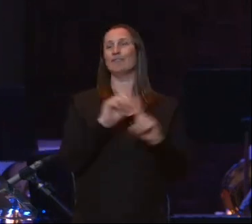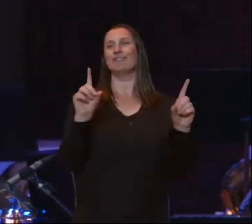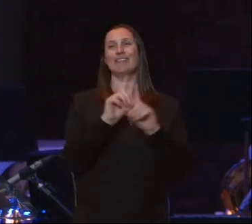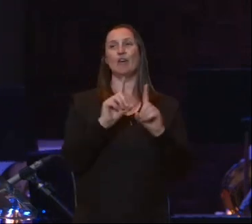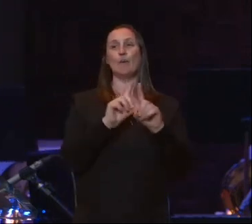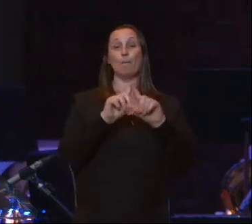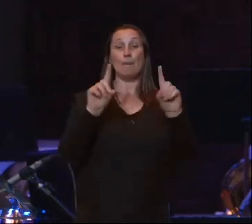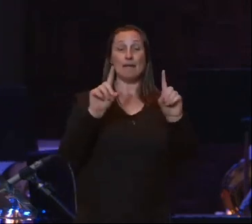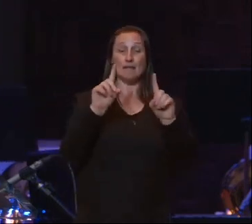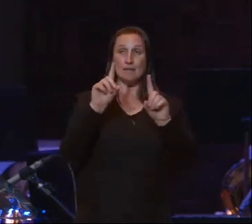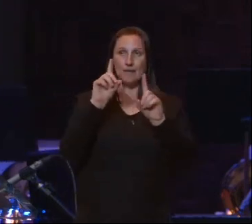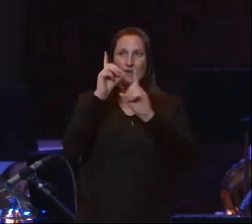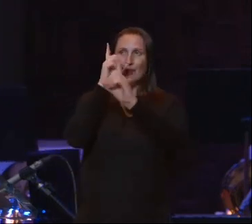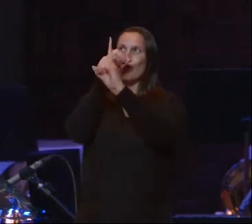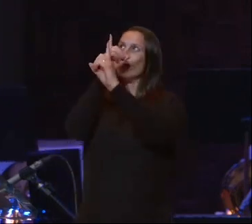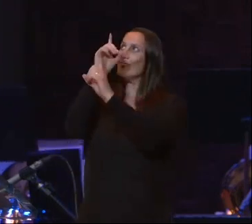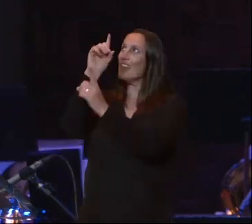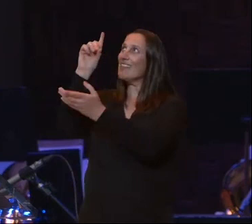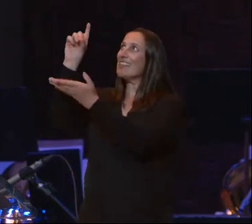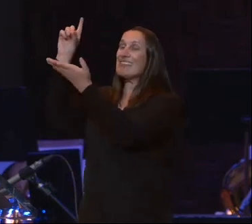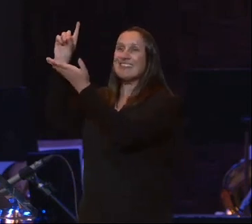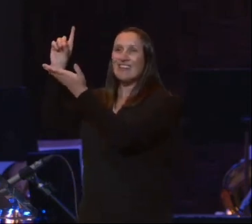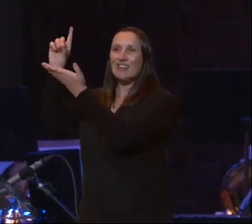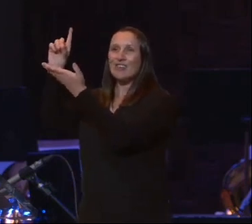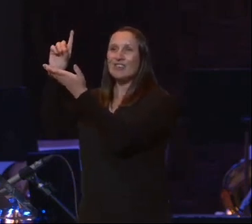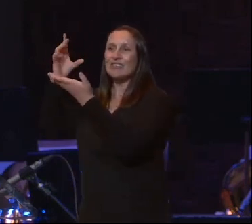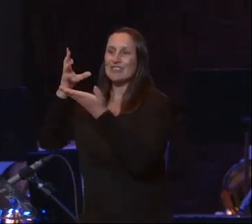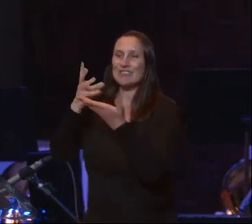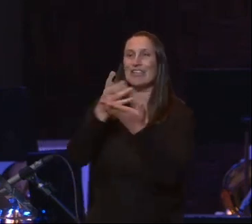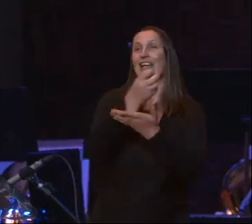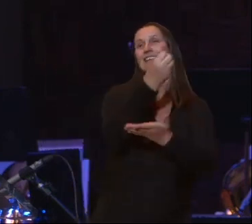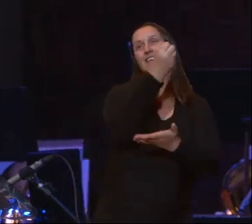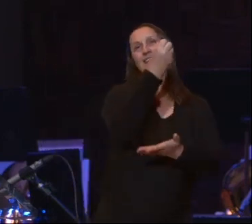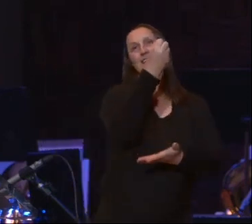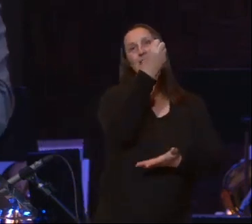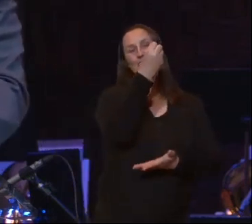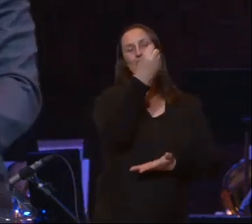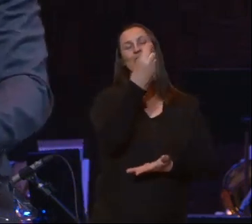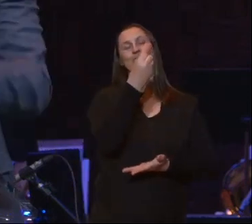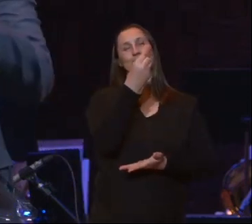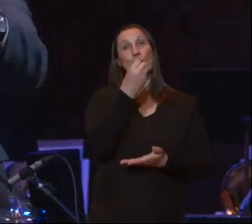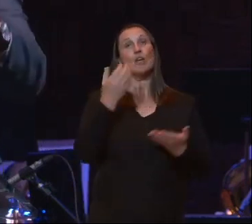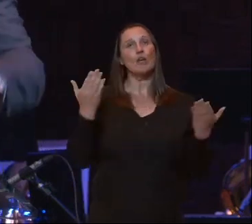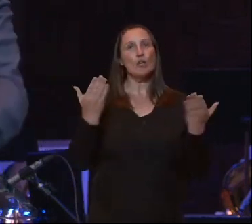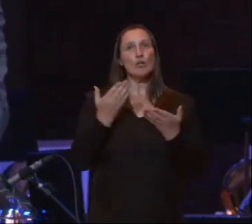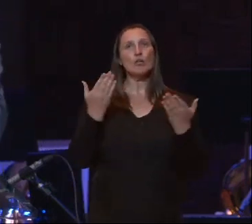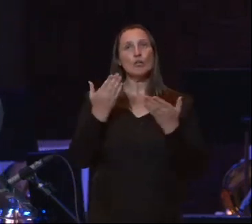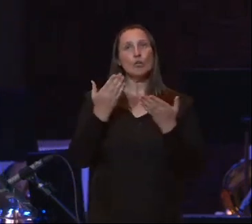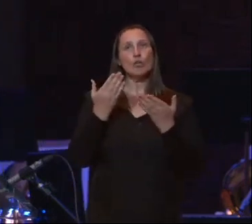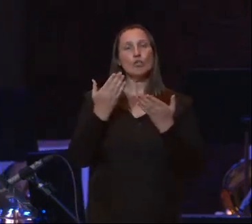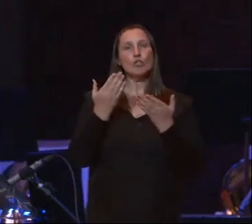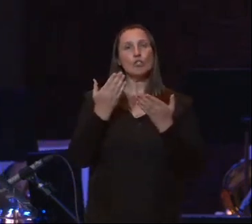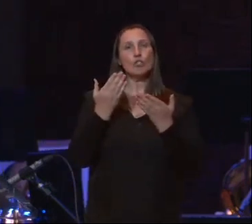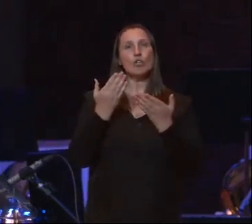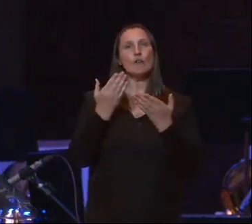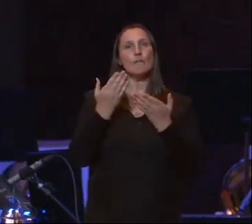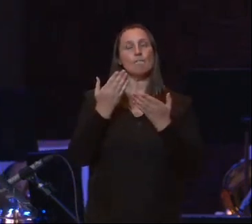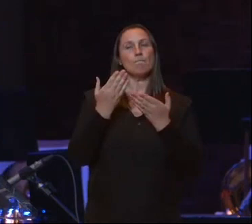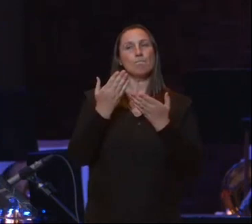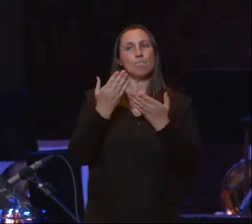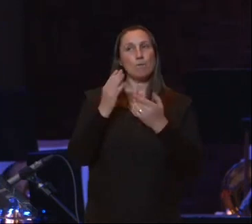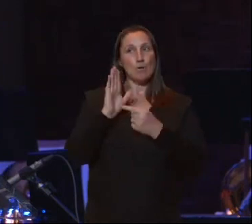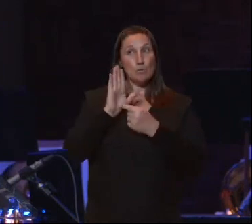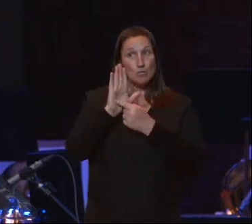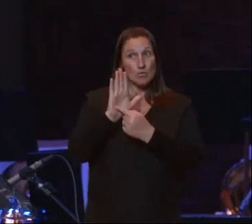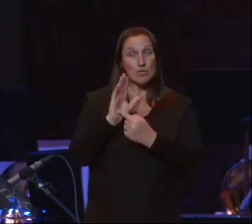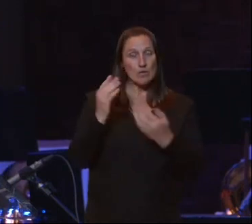em Deus o seu resgate. E hoje eu quero falar a respeito desta imagem que a Bíblia nos propõe aqui,